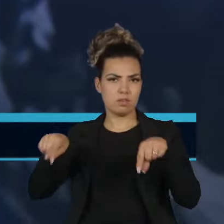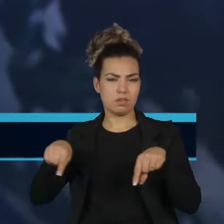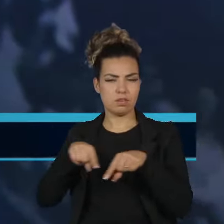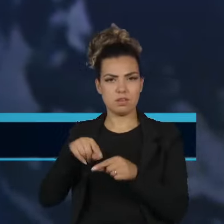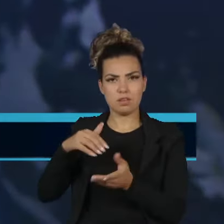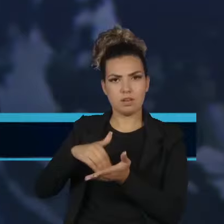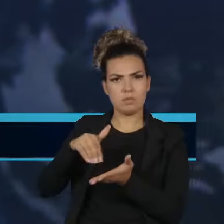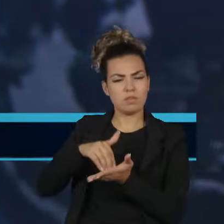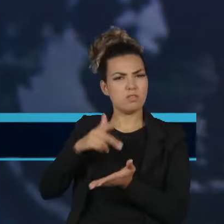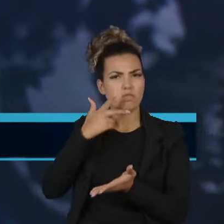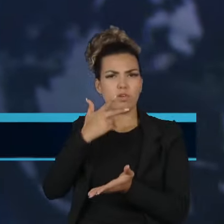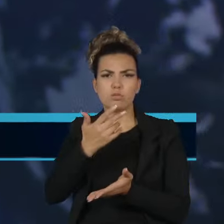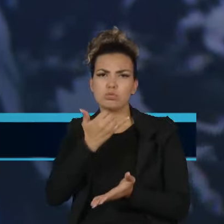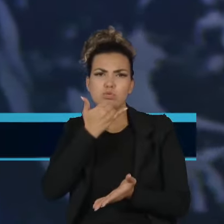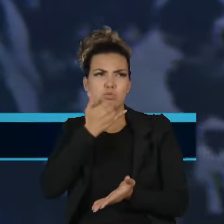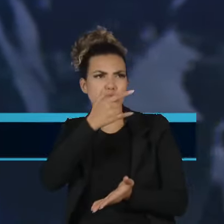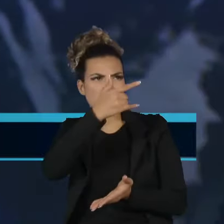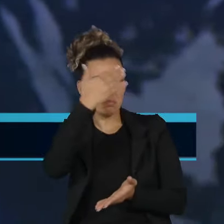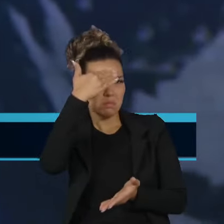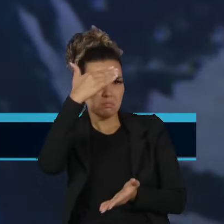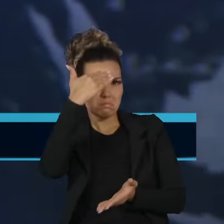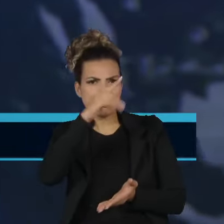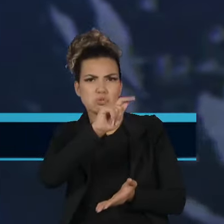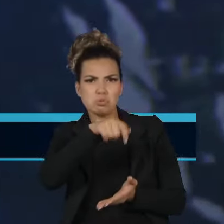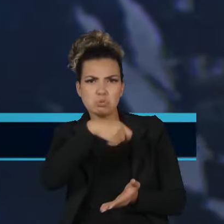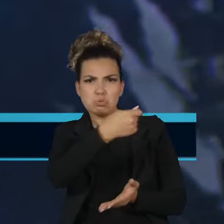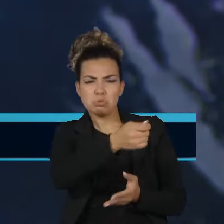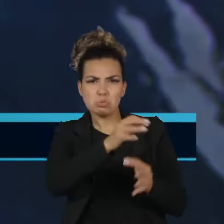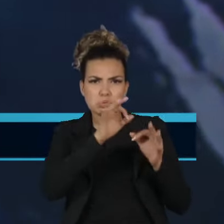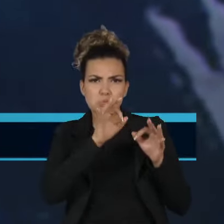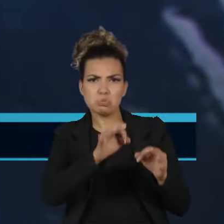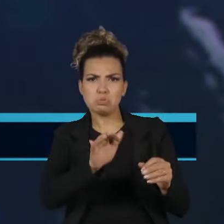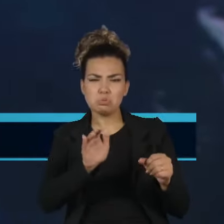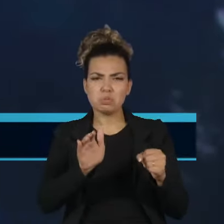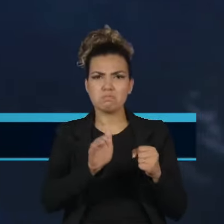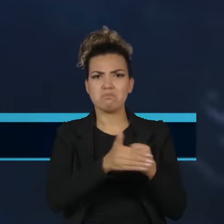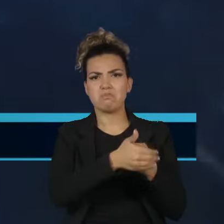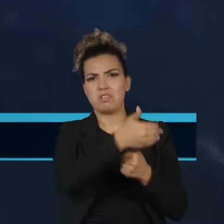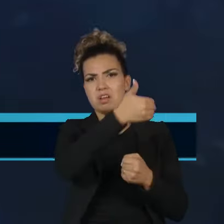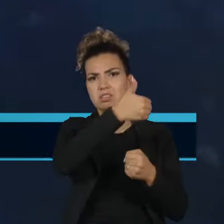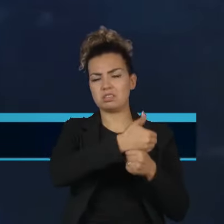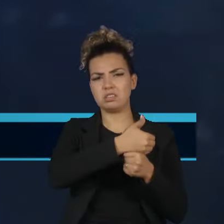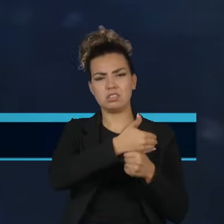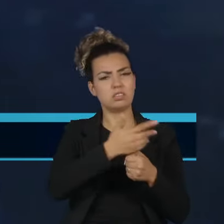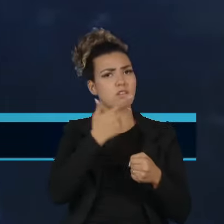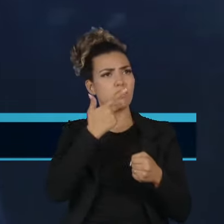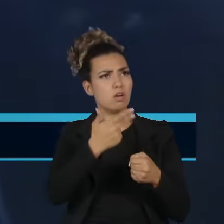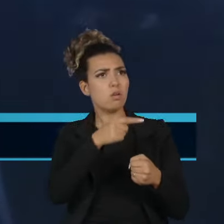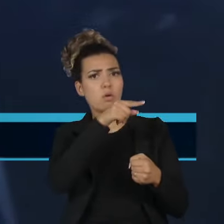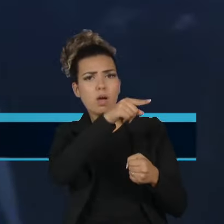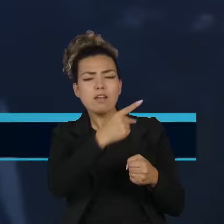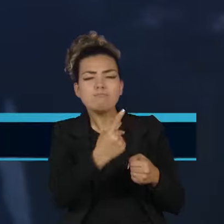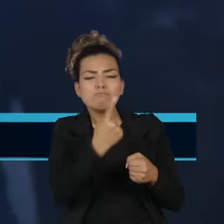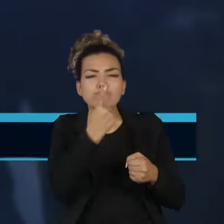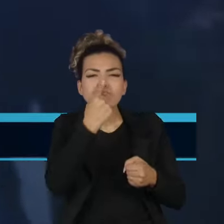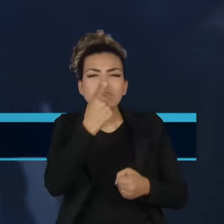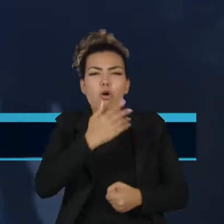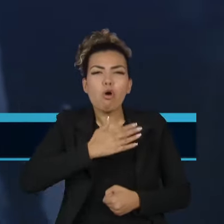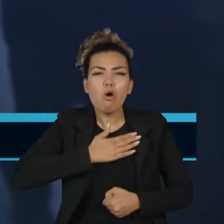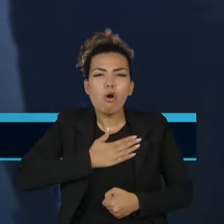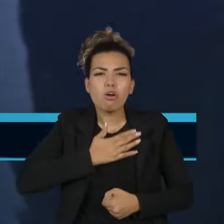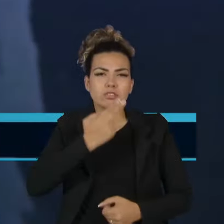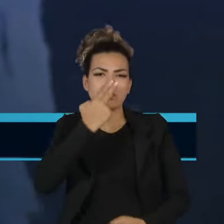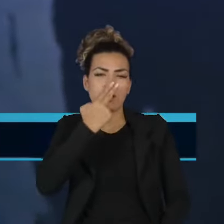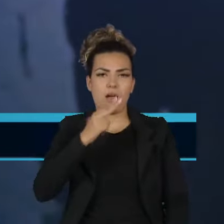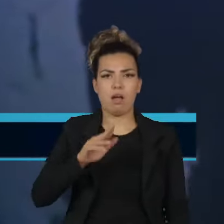pelo fascismo disse ainda que trump não escondia uma certa admiração pelo regime de Adolf Hitler na reta final da campanha